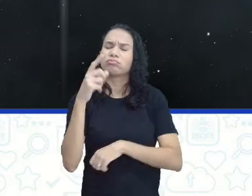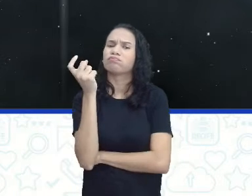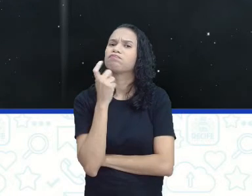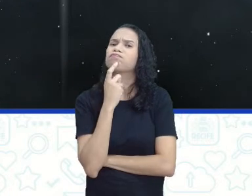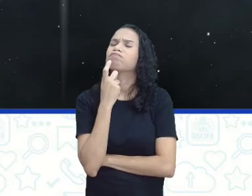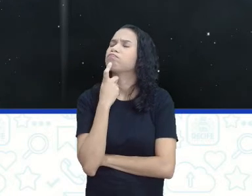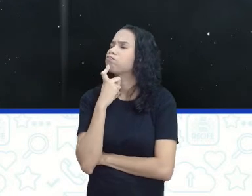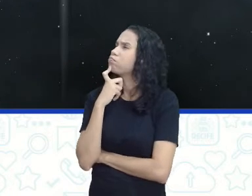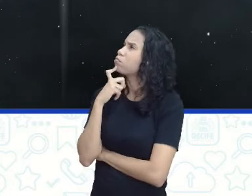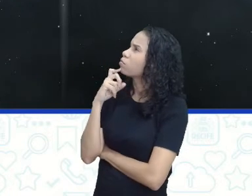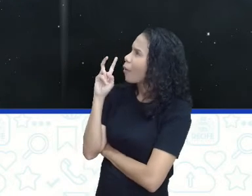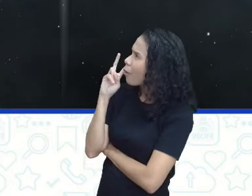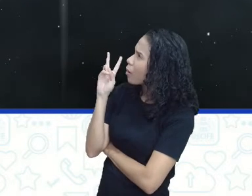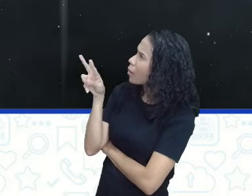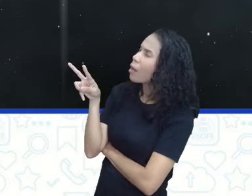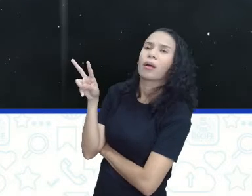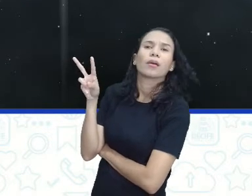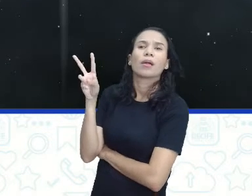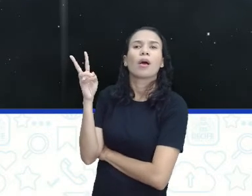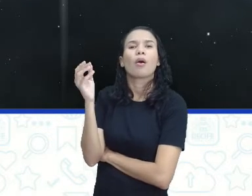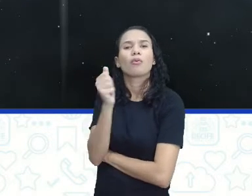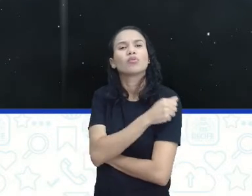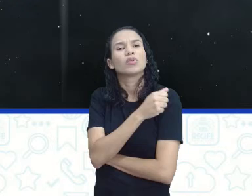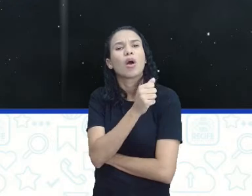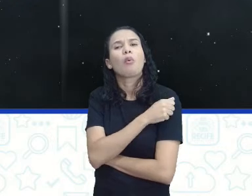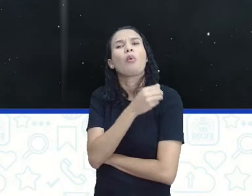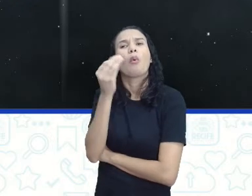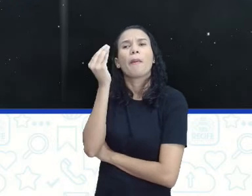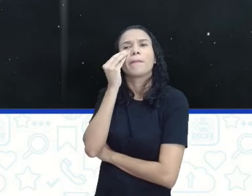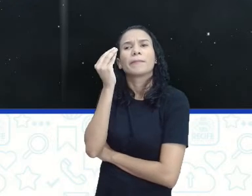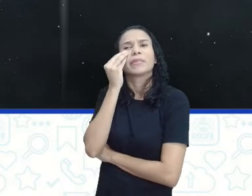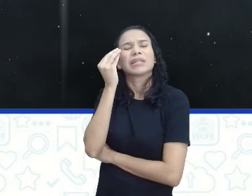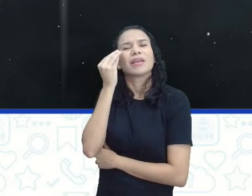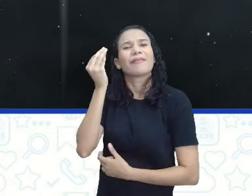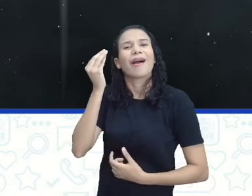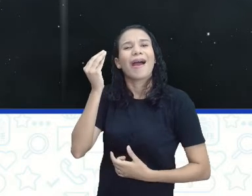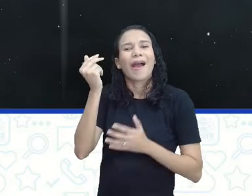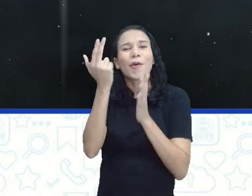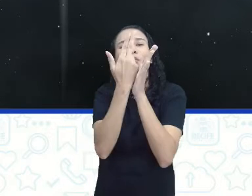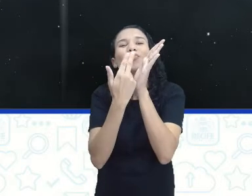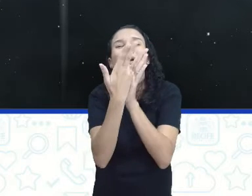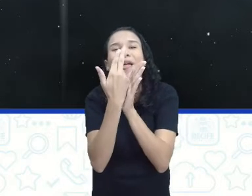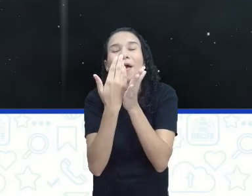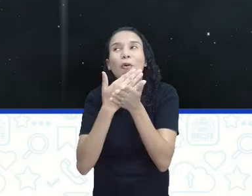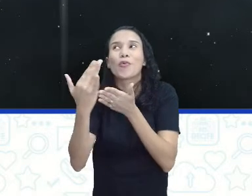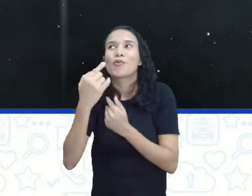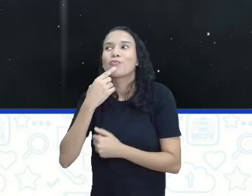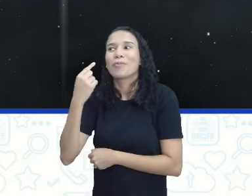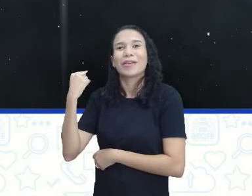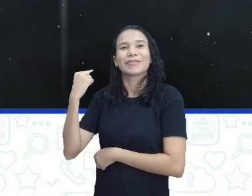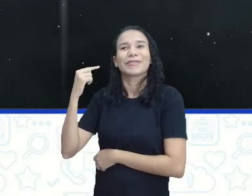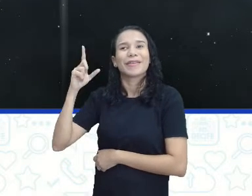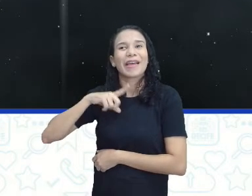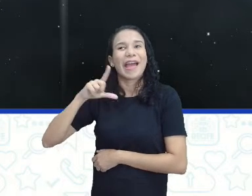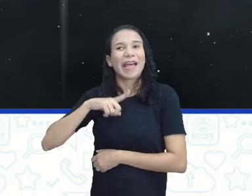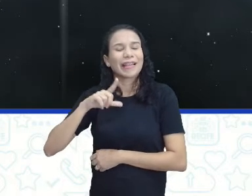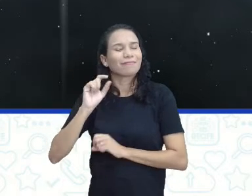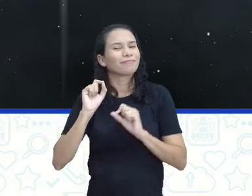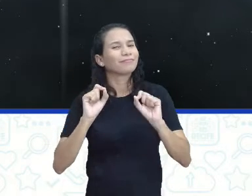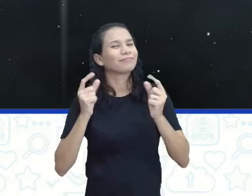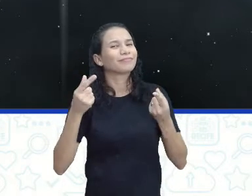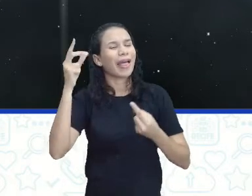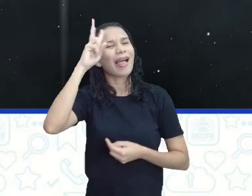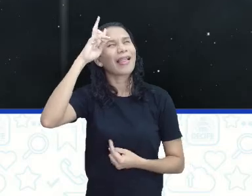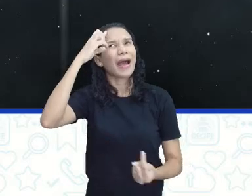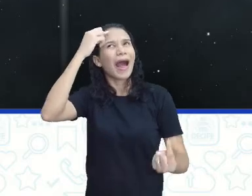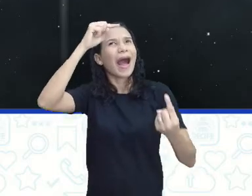está lembrando? Vamos pedir para os nossos alunos observarem, Carol, aquele desenho que você mostrou no início, aquelas 5 pontinhas. Não